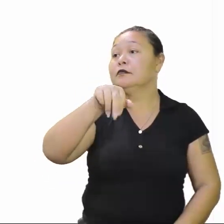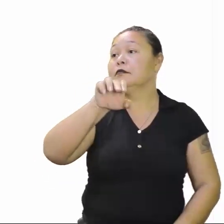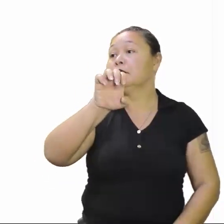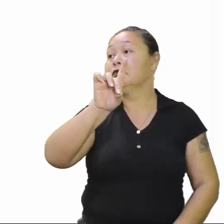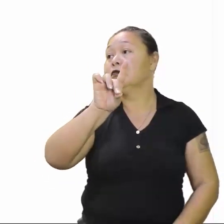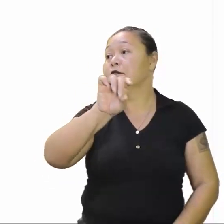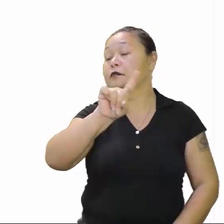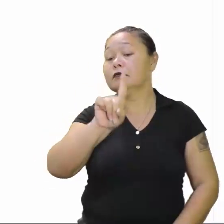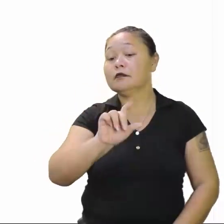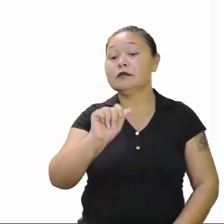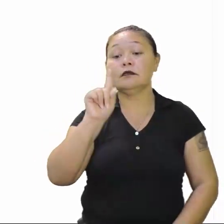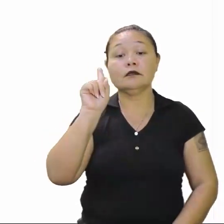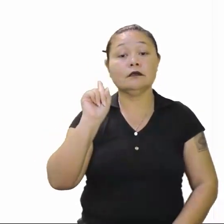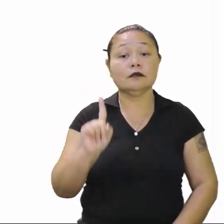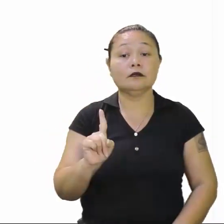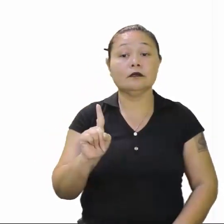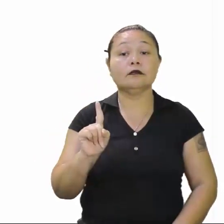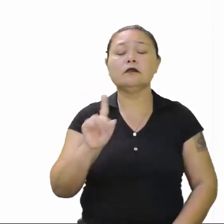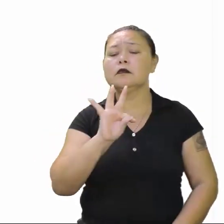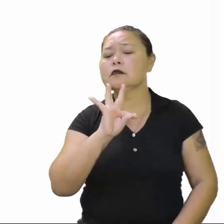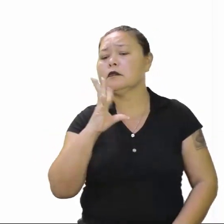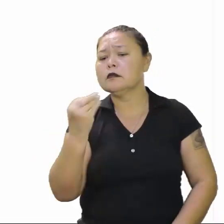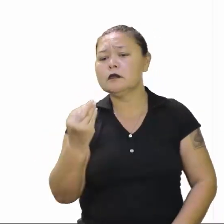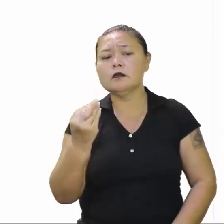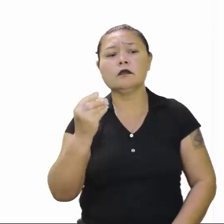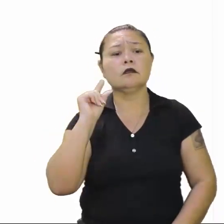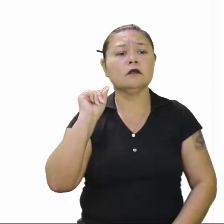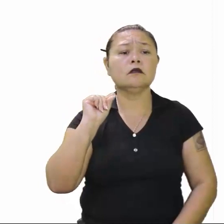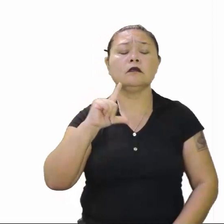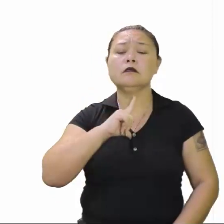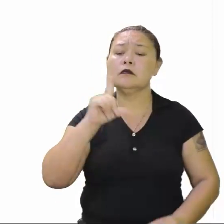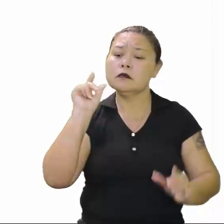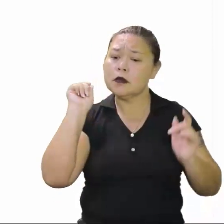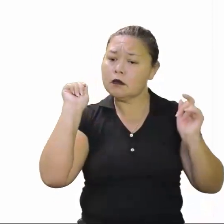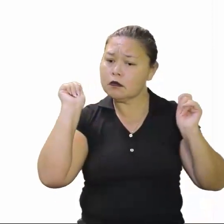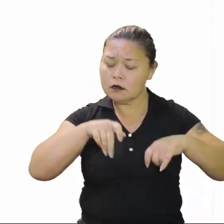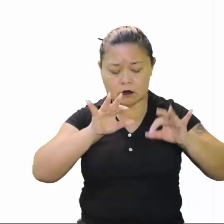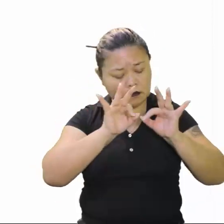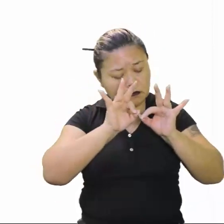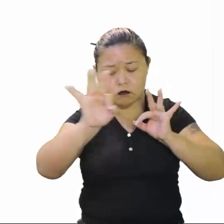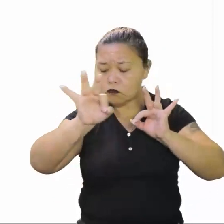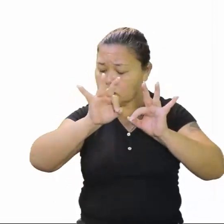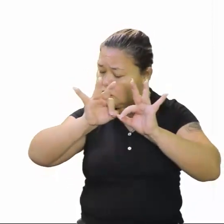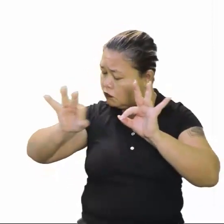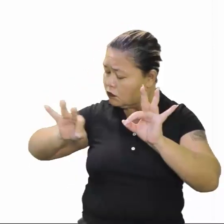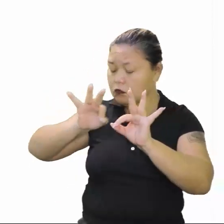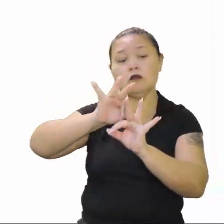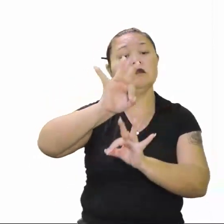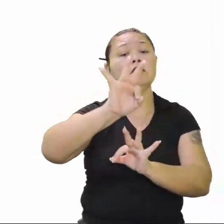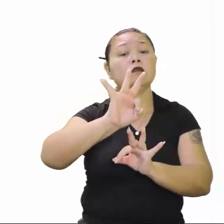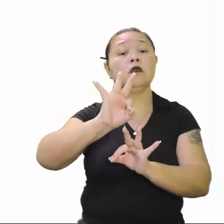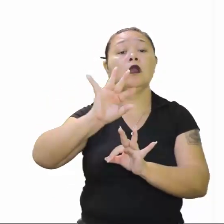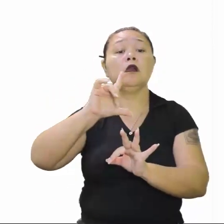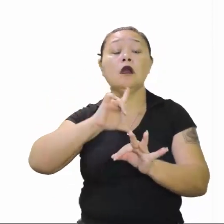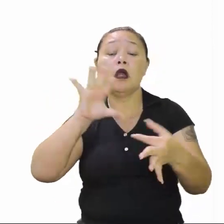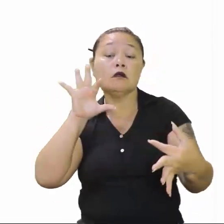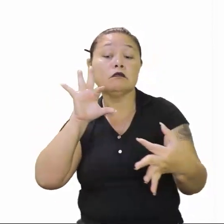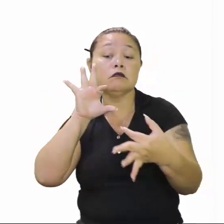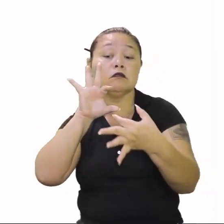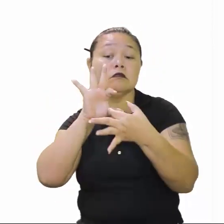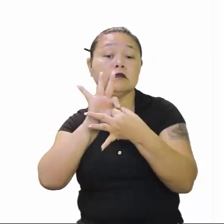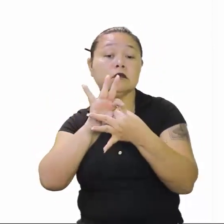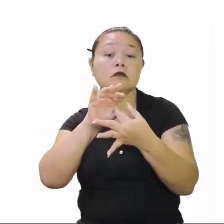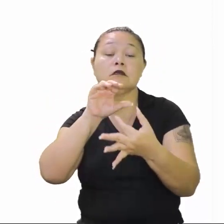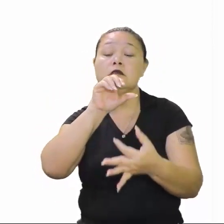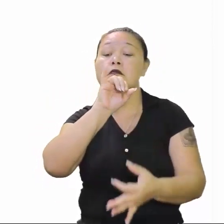Porque grandeza é tudo aquilo que podemos medir, desde que é associada à inércia